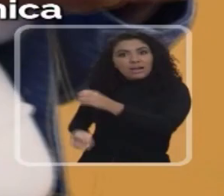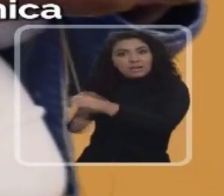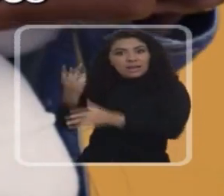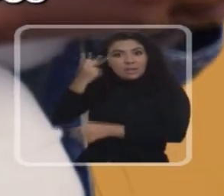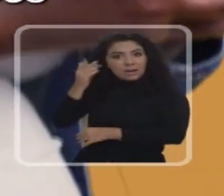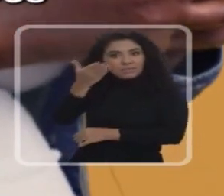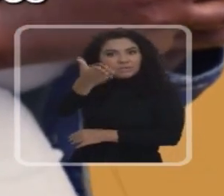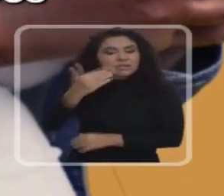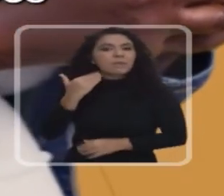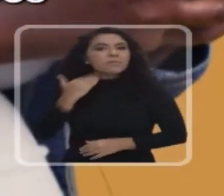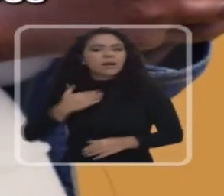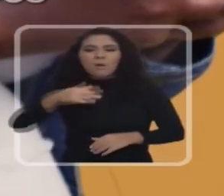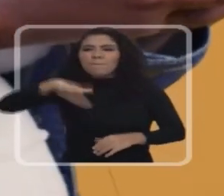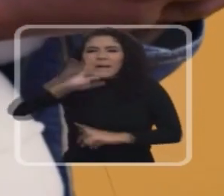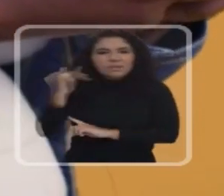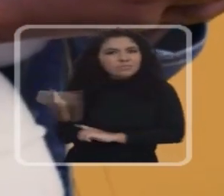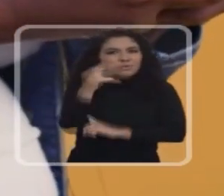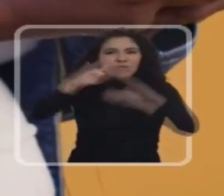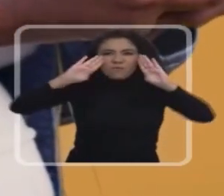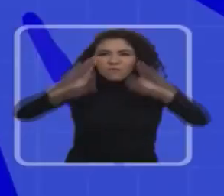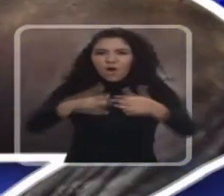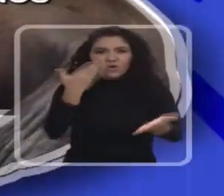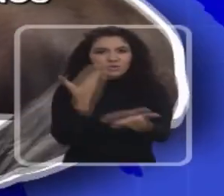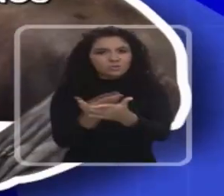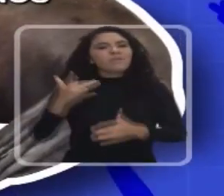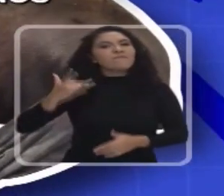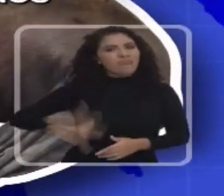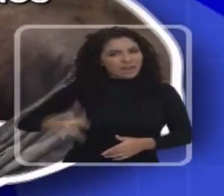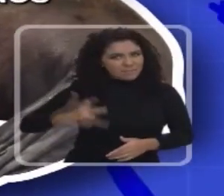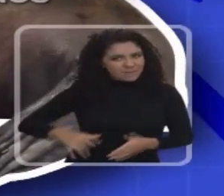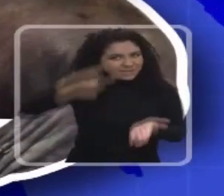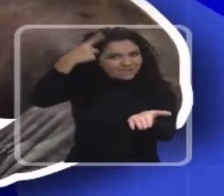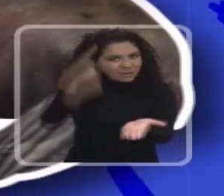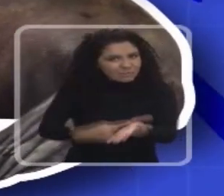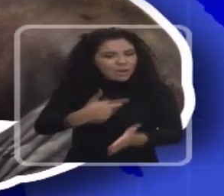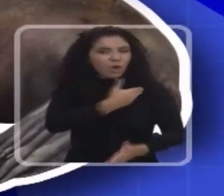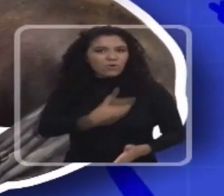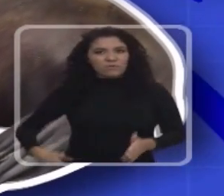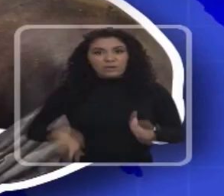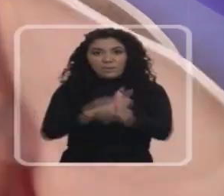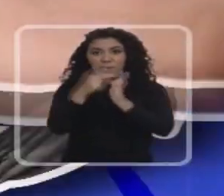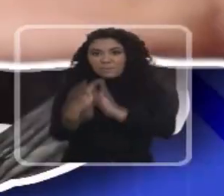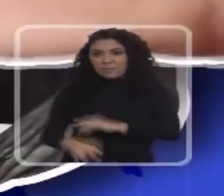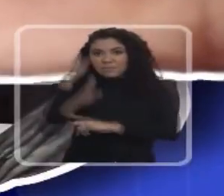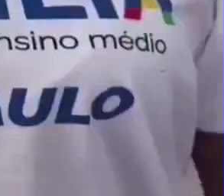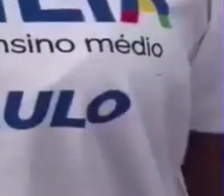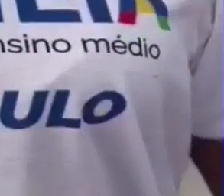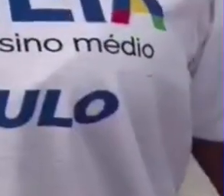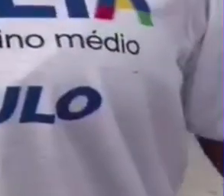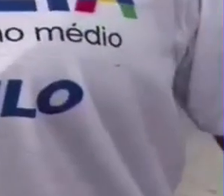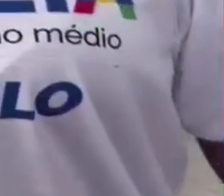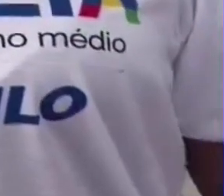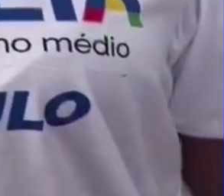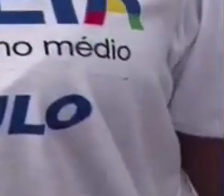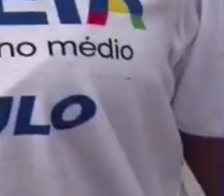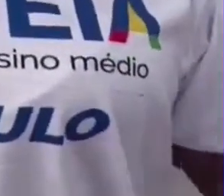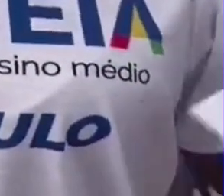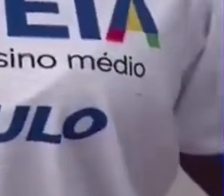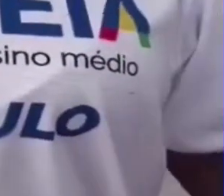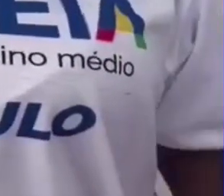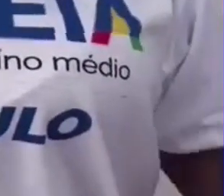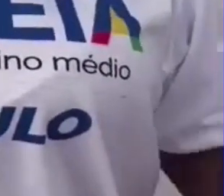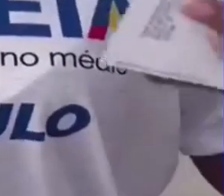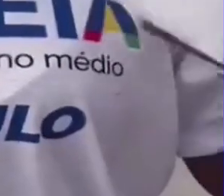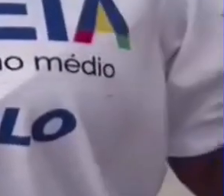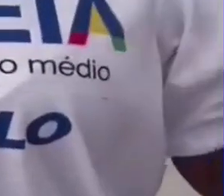Caixa Econômica vai abrir para você e o mais importante, foca nos estudos que vale muito a pena, beleza? Eu tô no ensino médio,